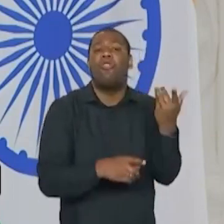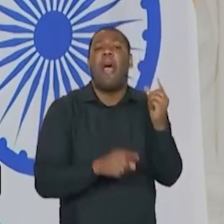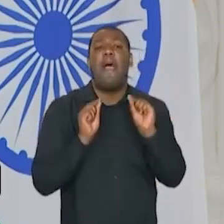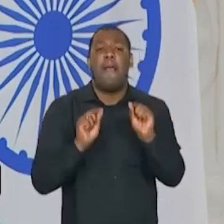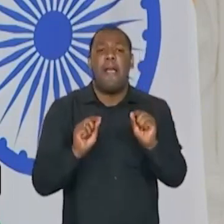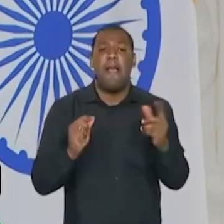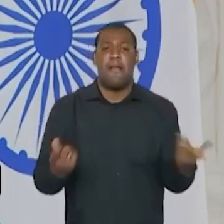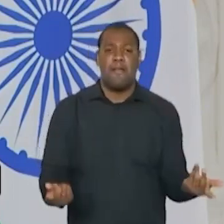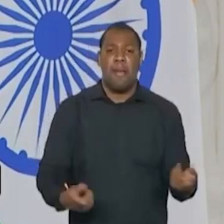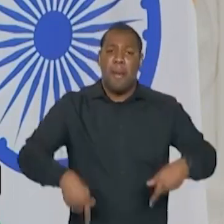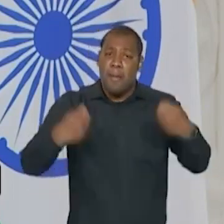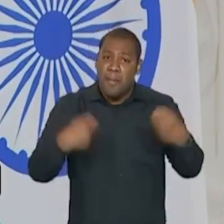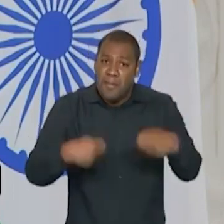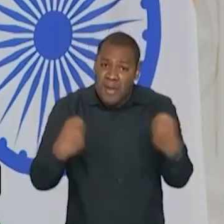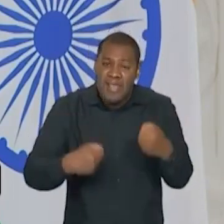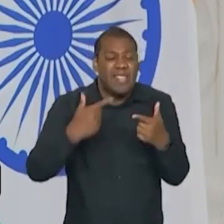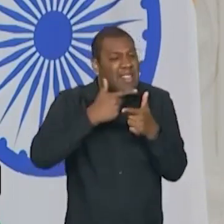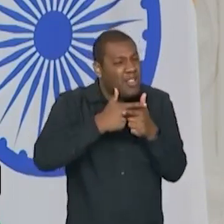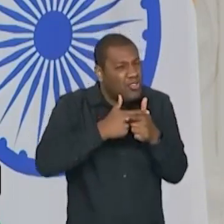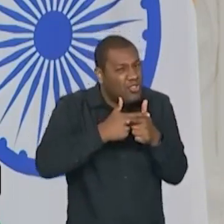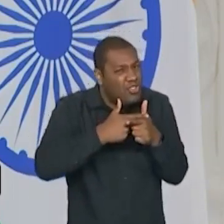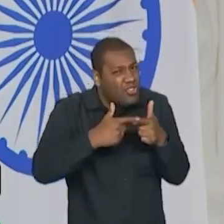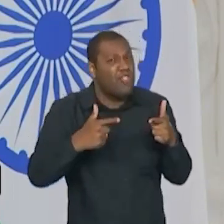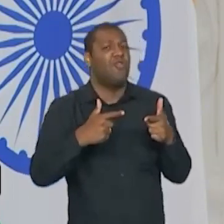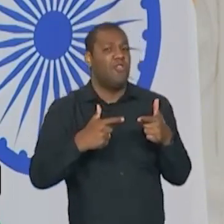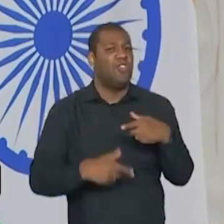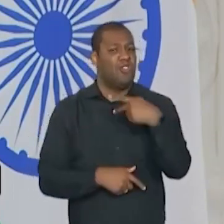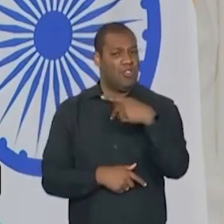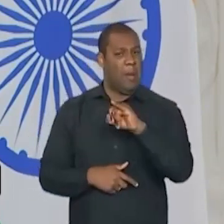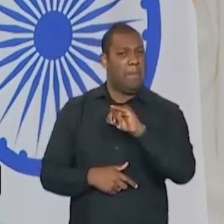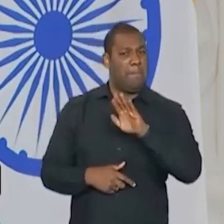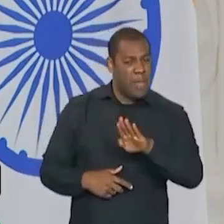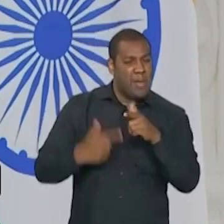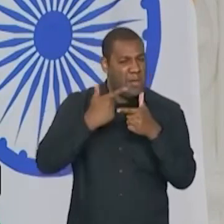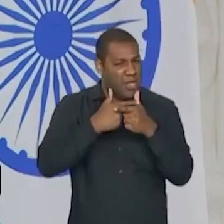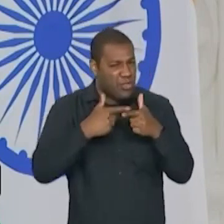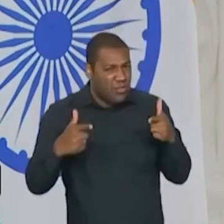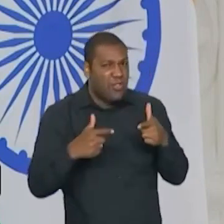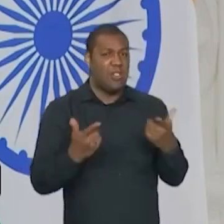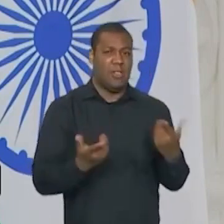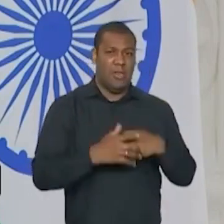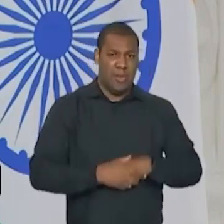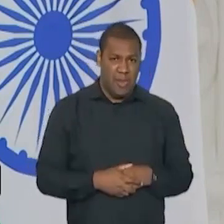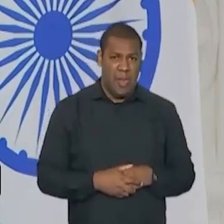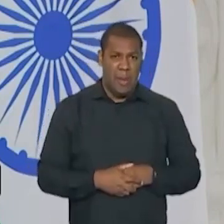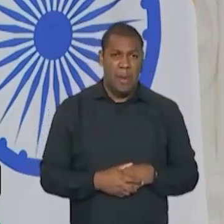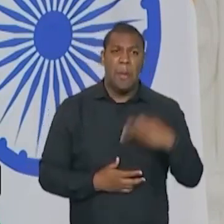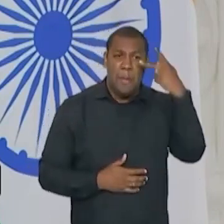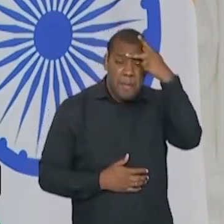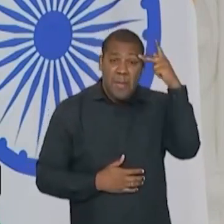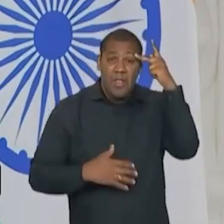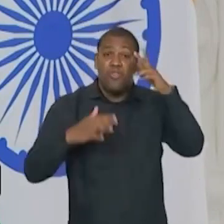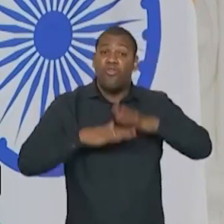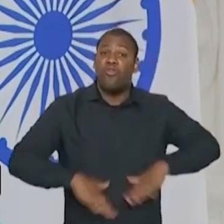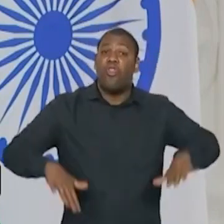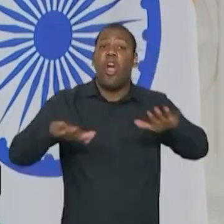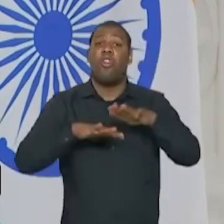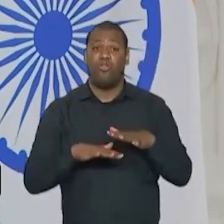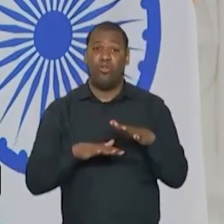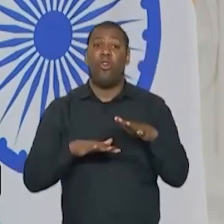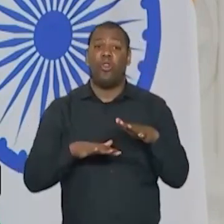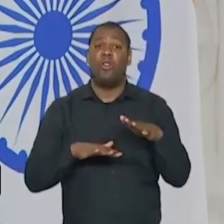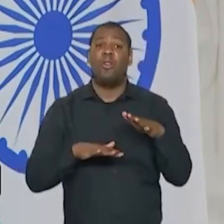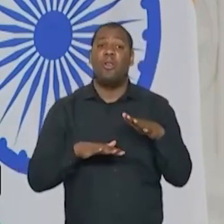preciso que a gente comece a distribuir um pouco desse crescimento para que as pessoas compreendam que o mundo vai ser menos